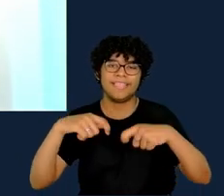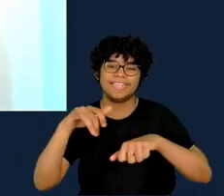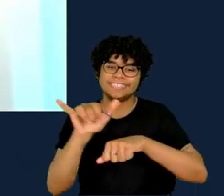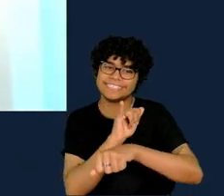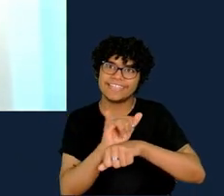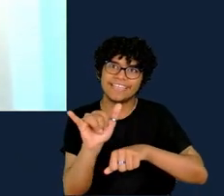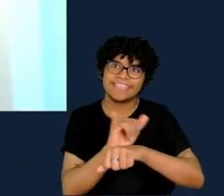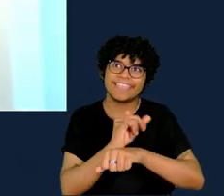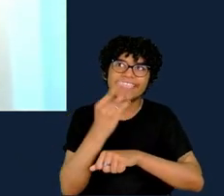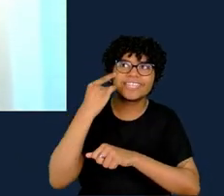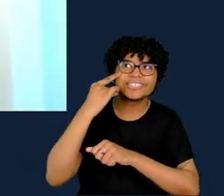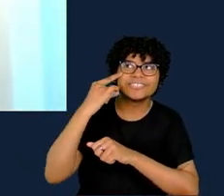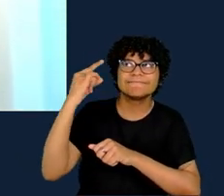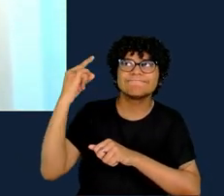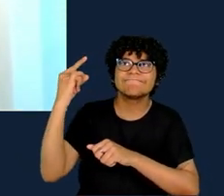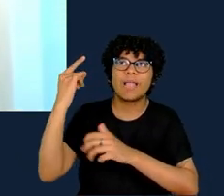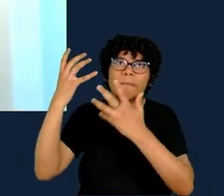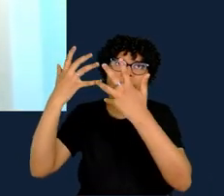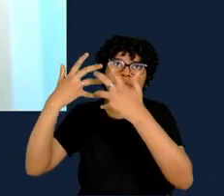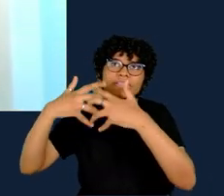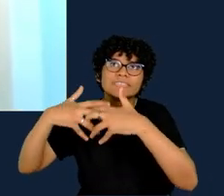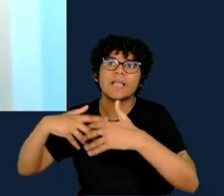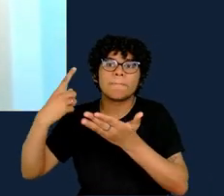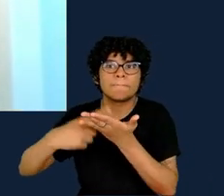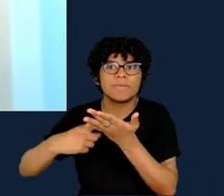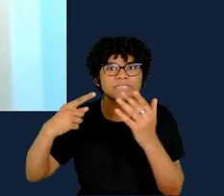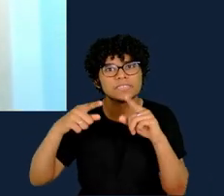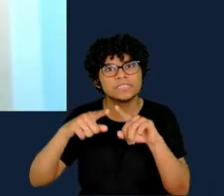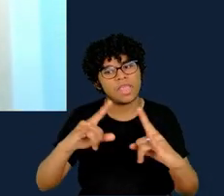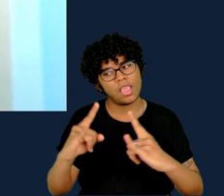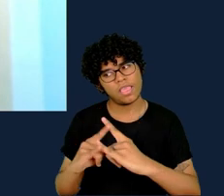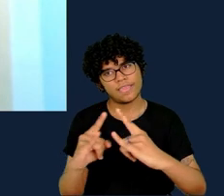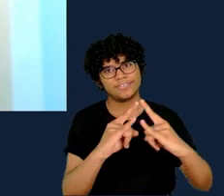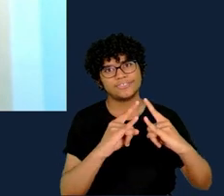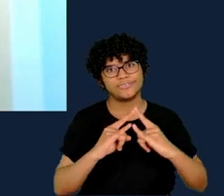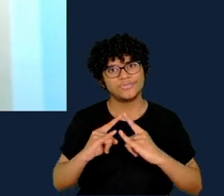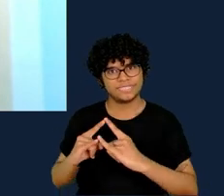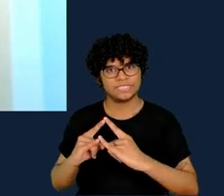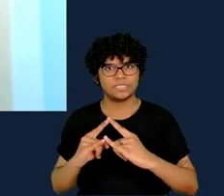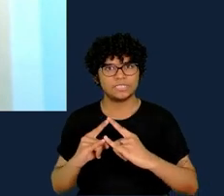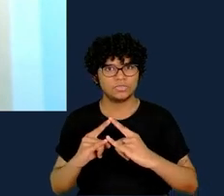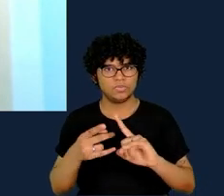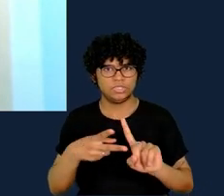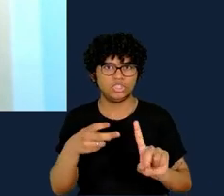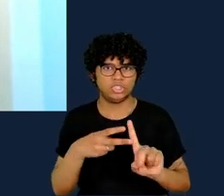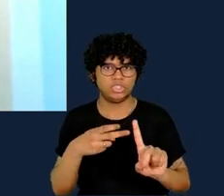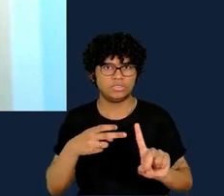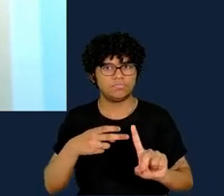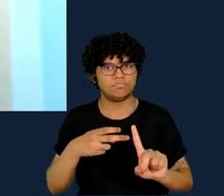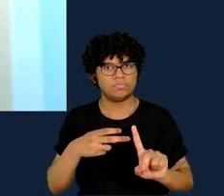em parceria com essas organizações indígenas para a construção de dados, né?